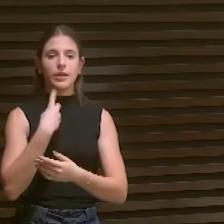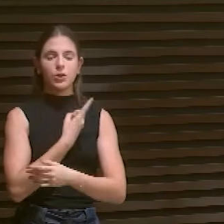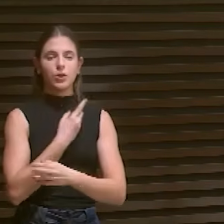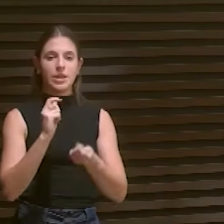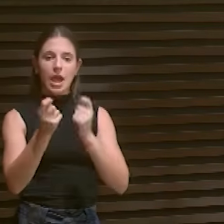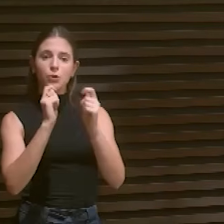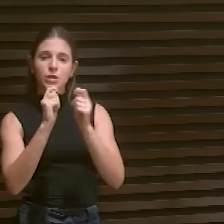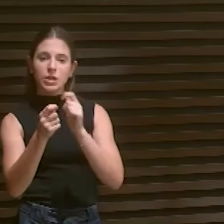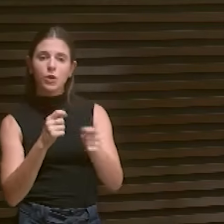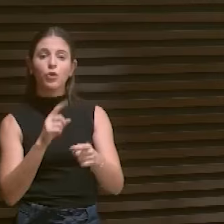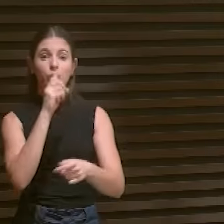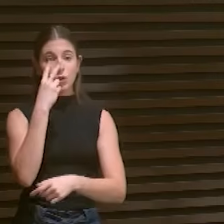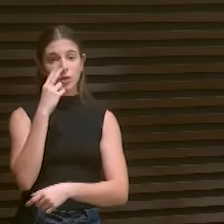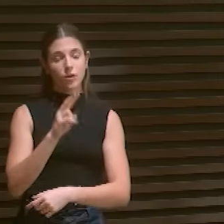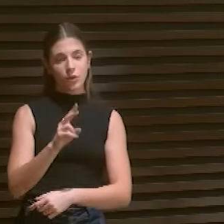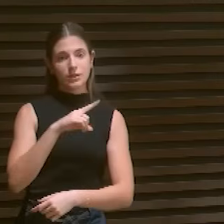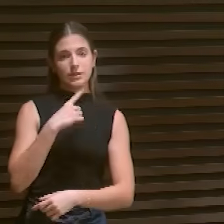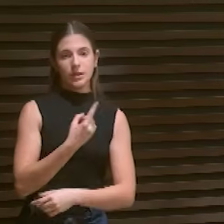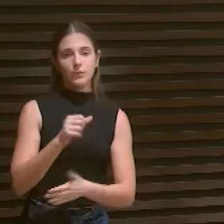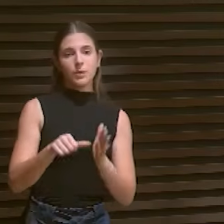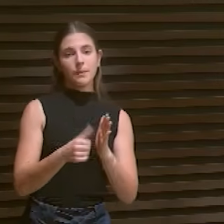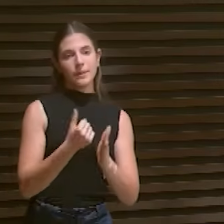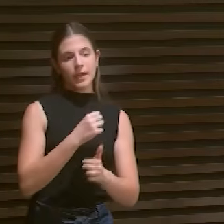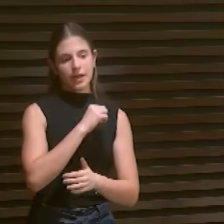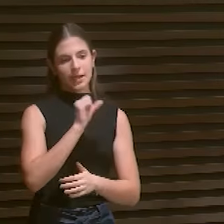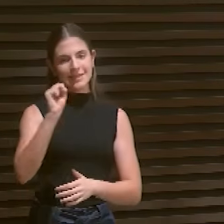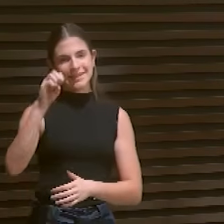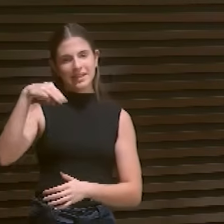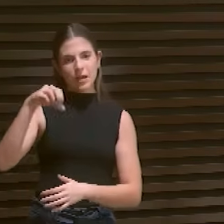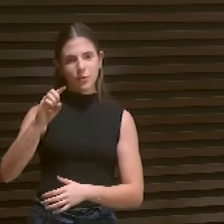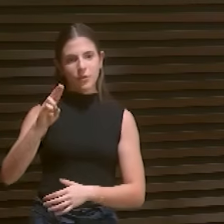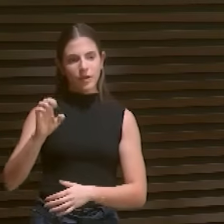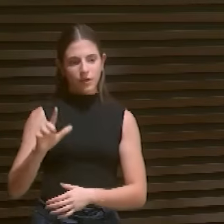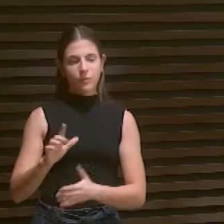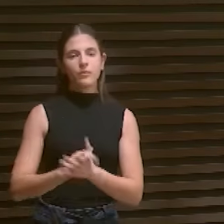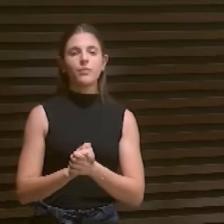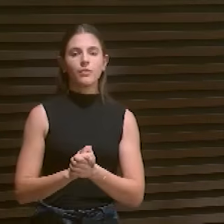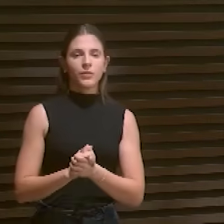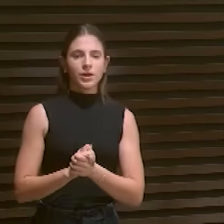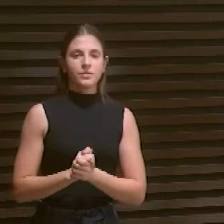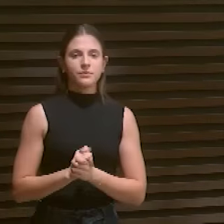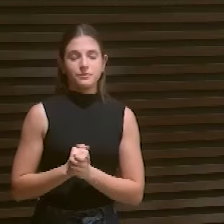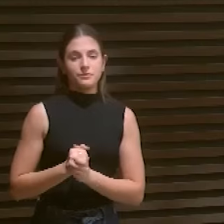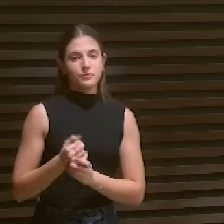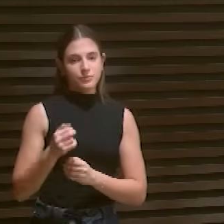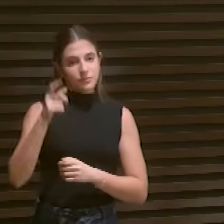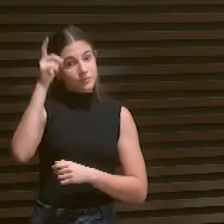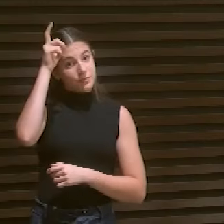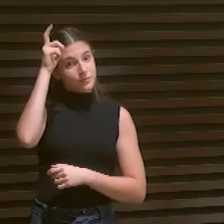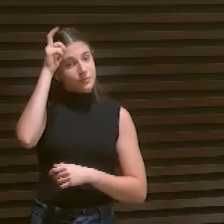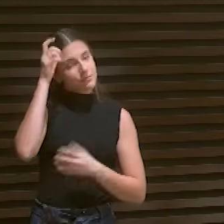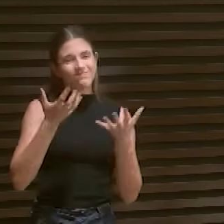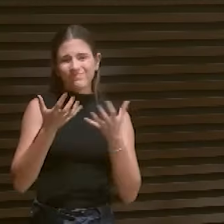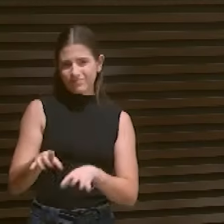aquela passagem de 1 Samuel. A última coisa que o diabo quer é que você seja um filho obediente